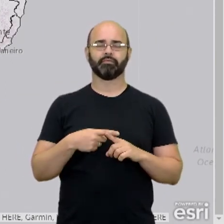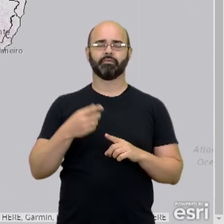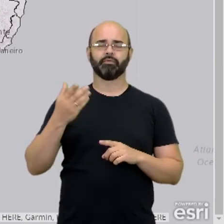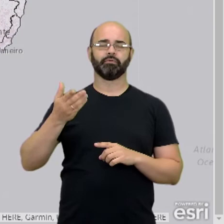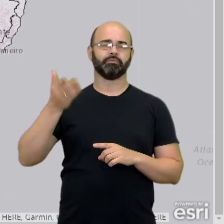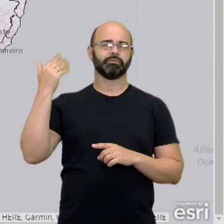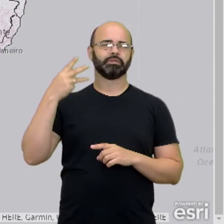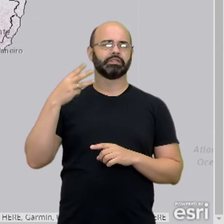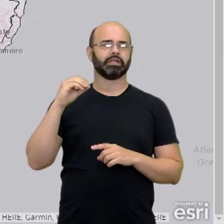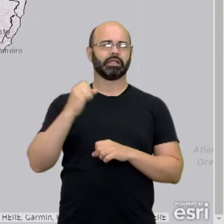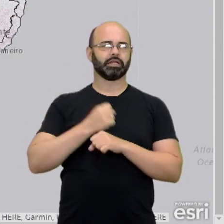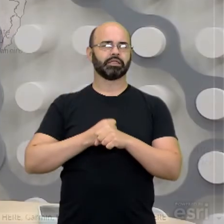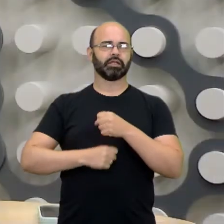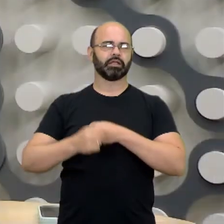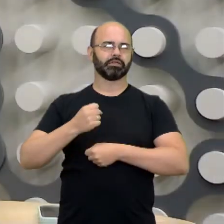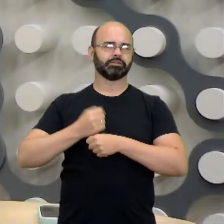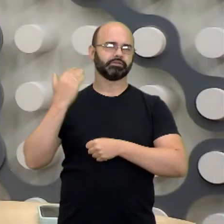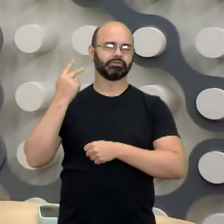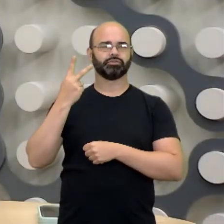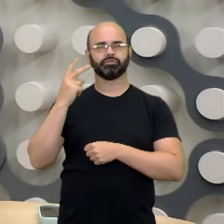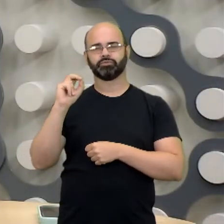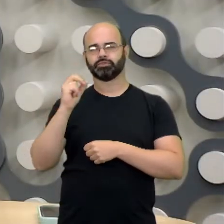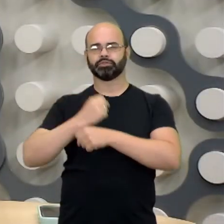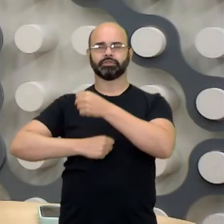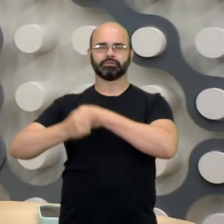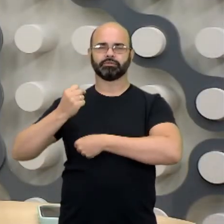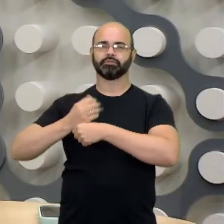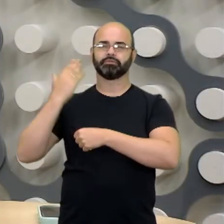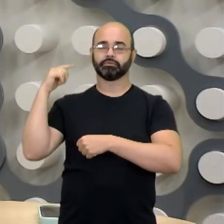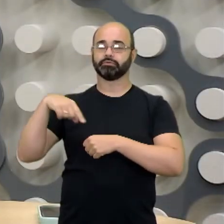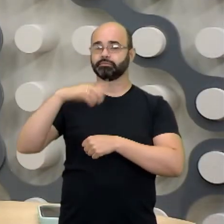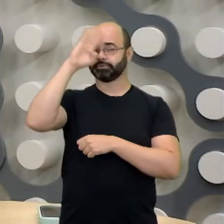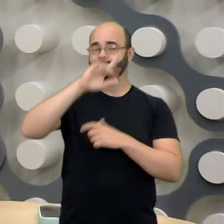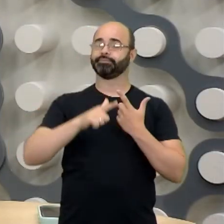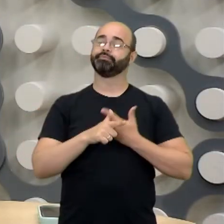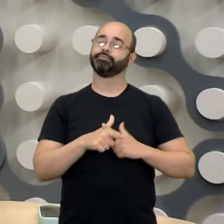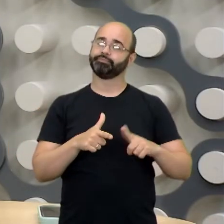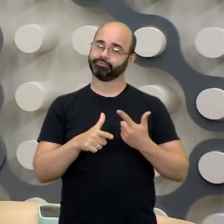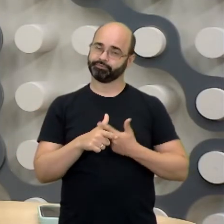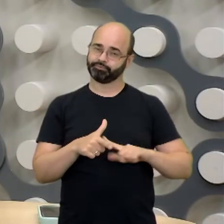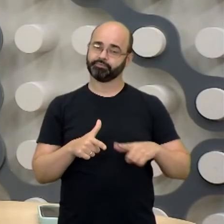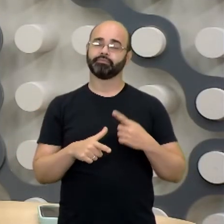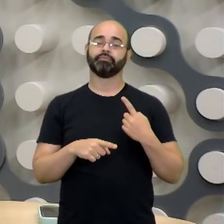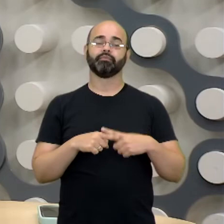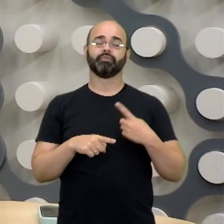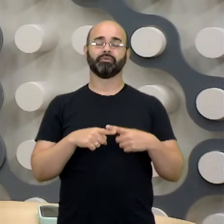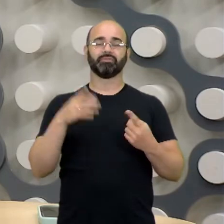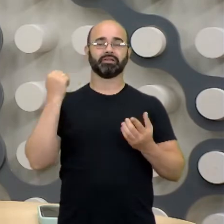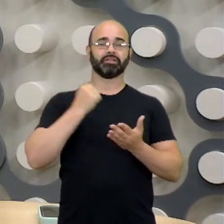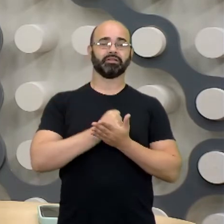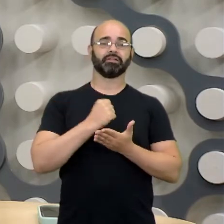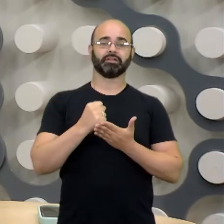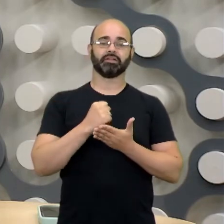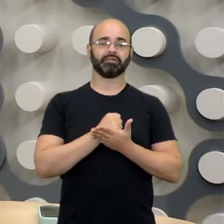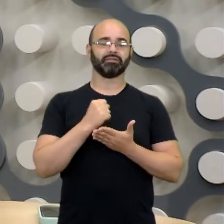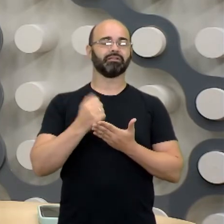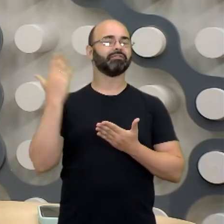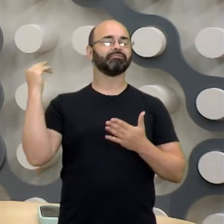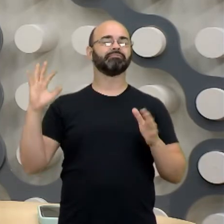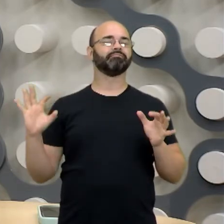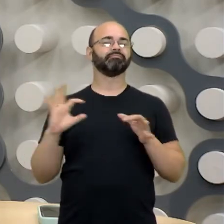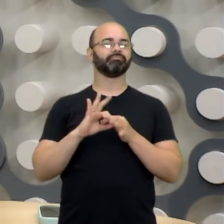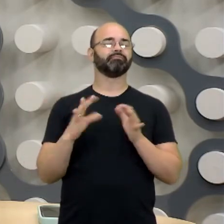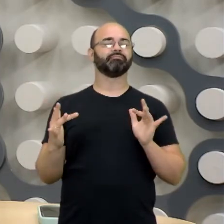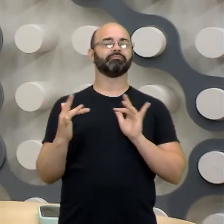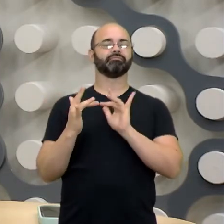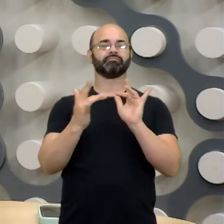até uns 30 anos atrás, 20 anos atrás, era um problema para o Brasil, né, porque nem todos os cartórios eram interligados.